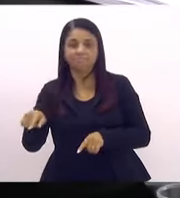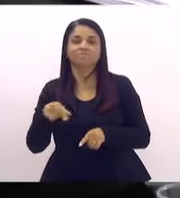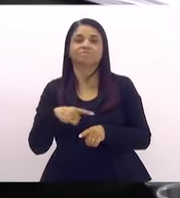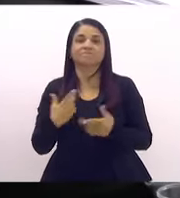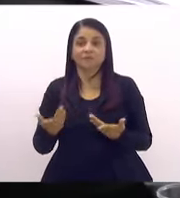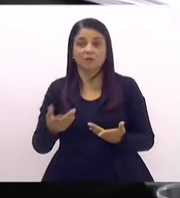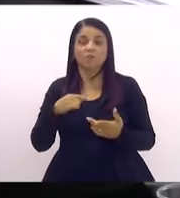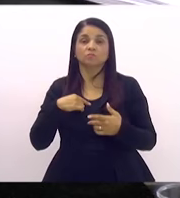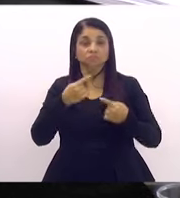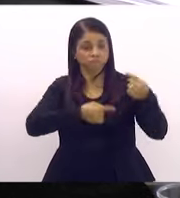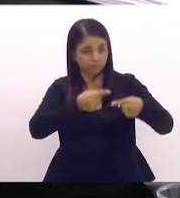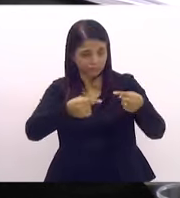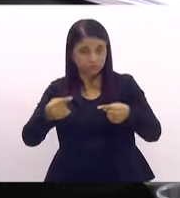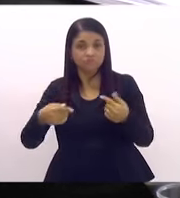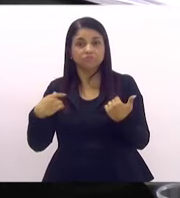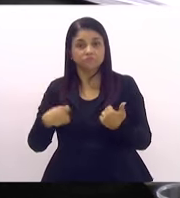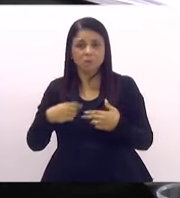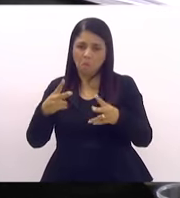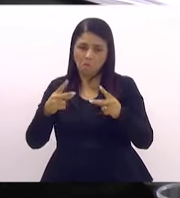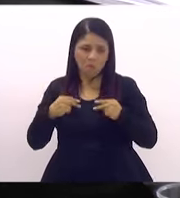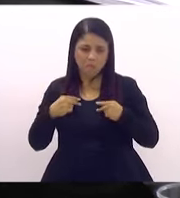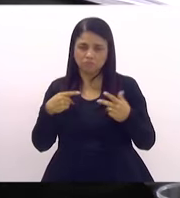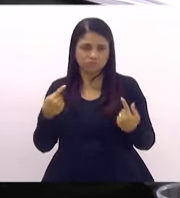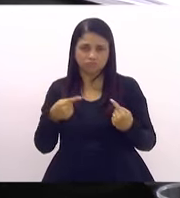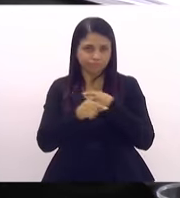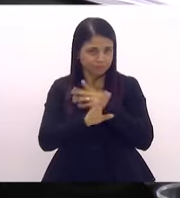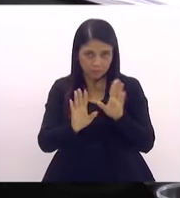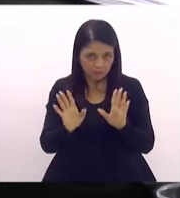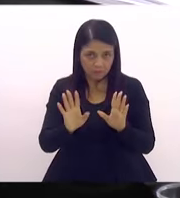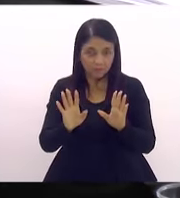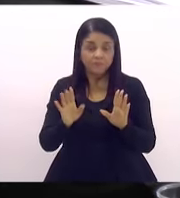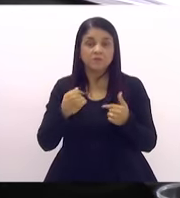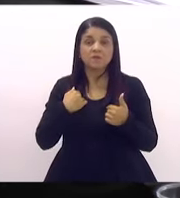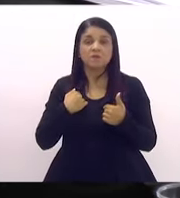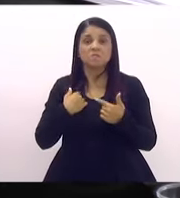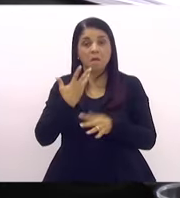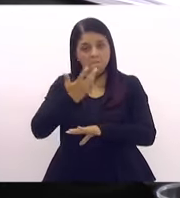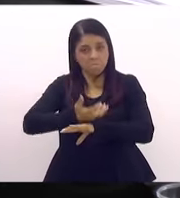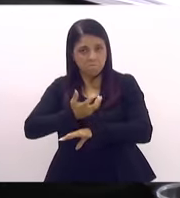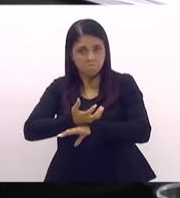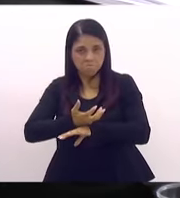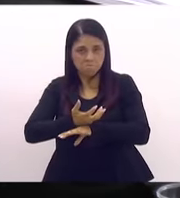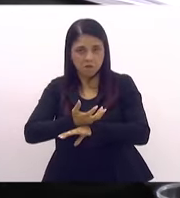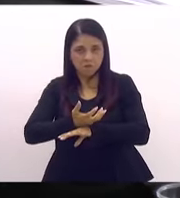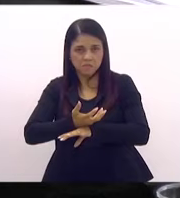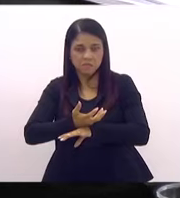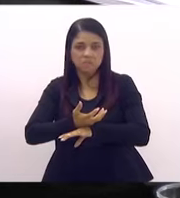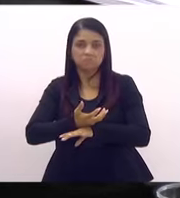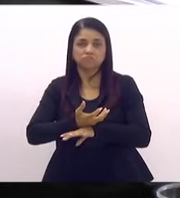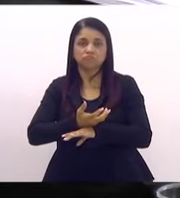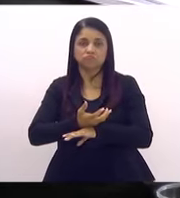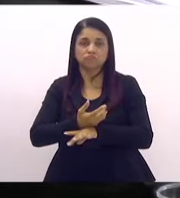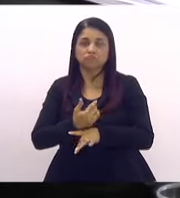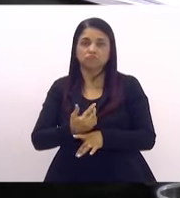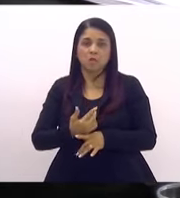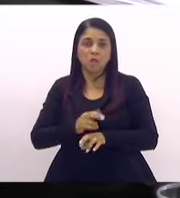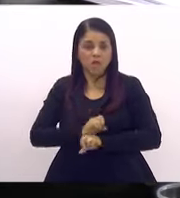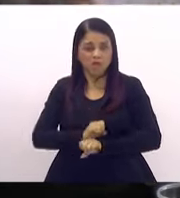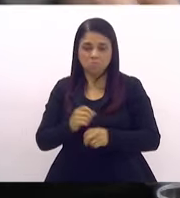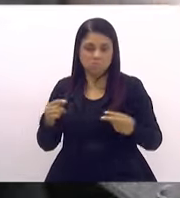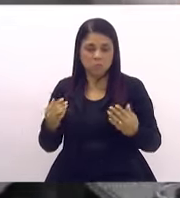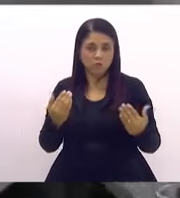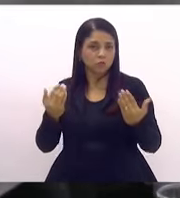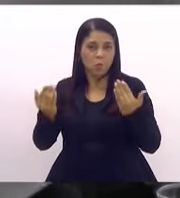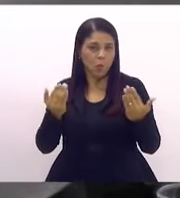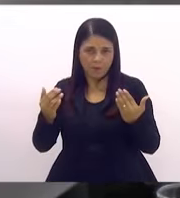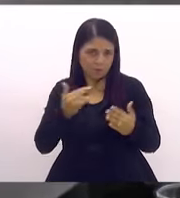pena o debate. Eu não estou tirando o mérito. Eu acho que uma praça não deve ter um pórtico de um condomínio, de jeito nenhum. Mas